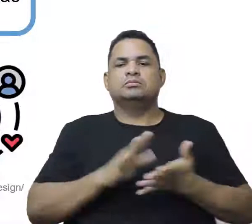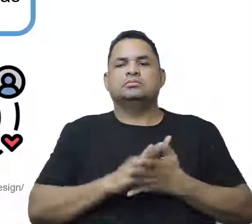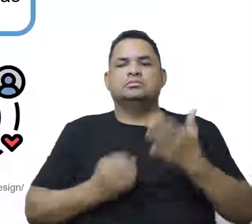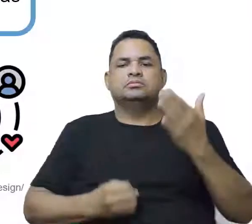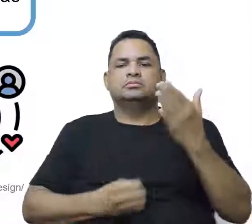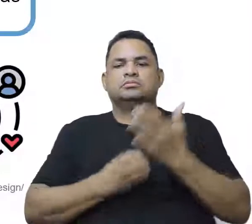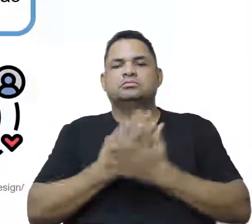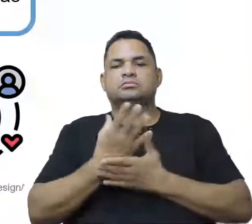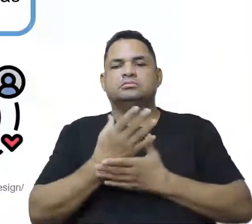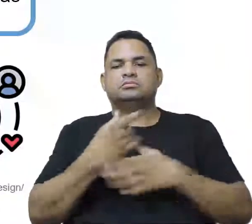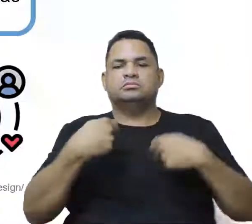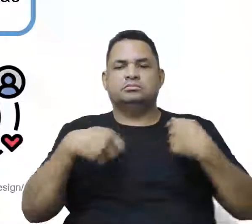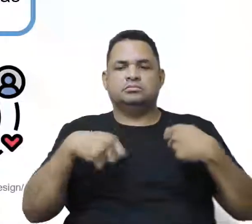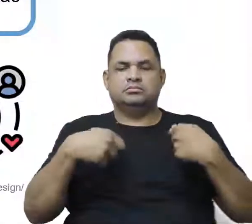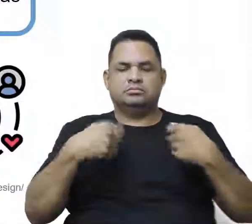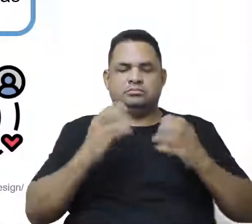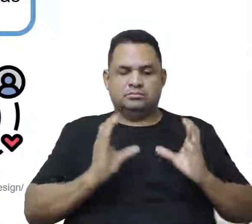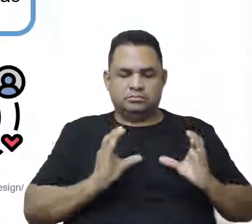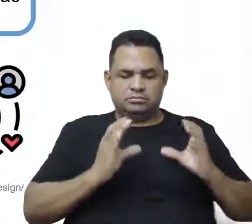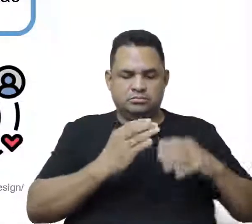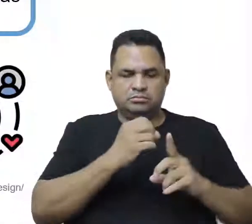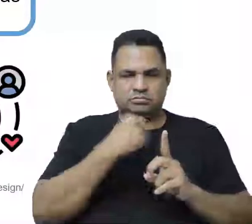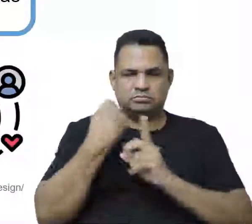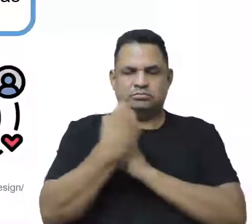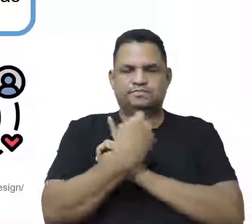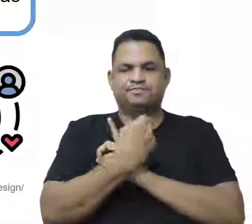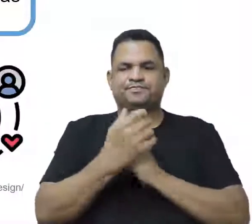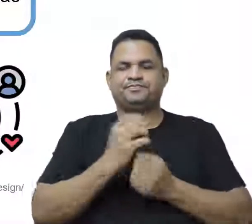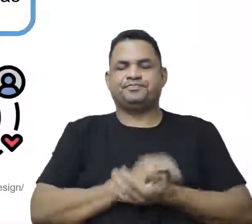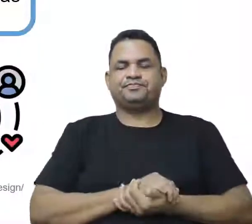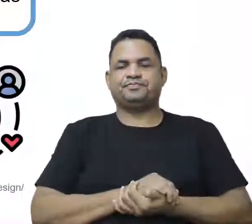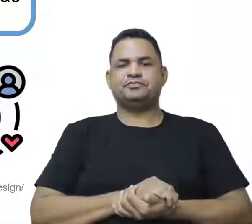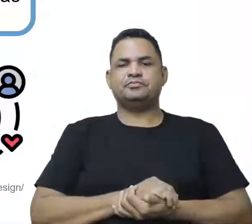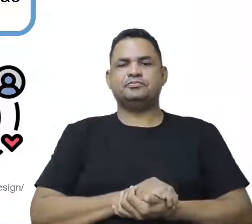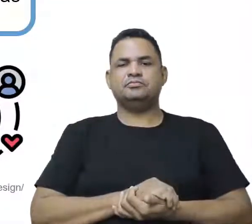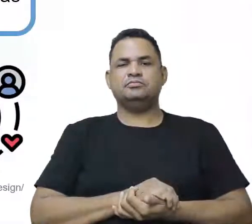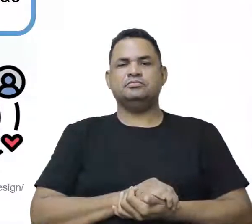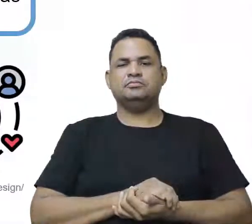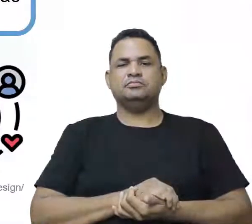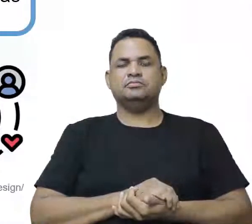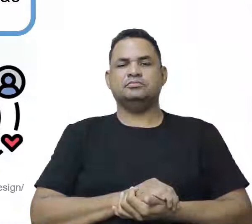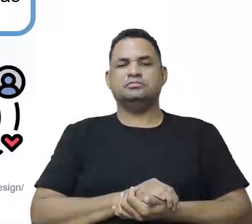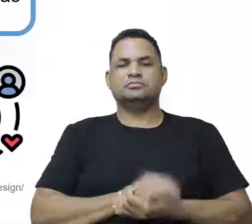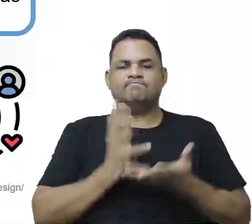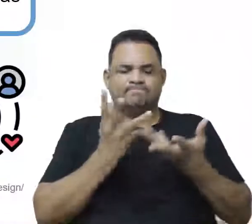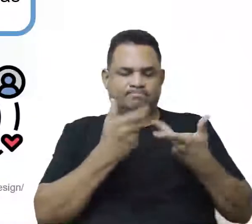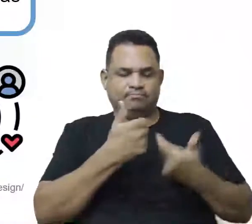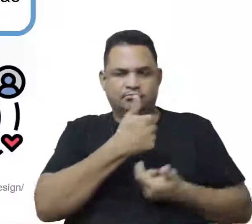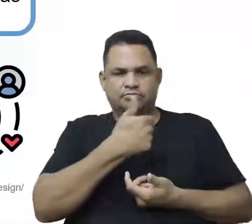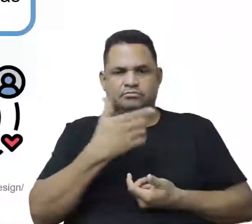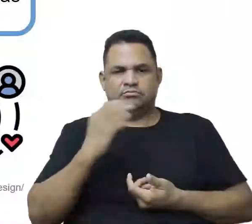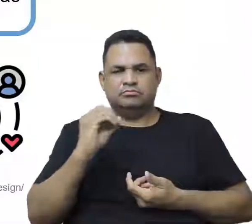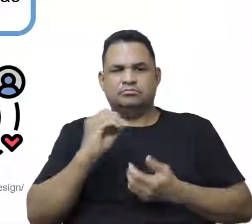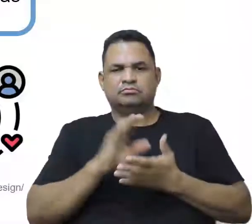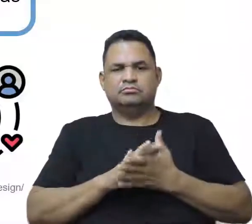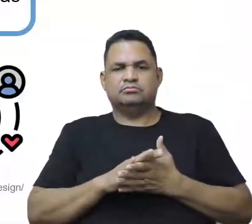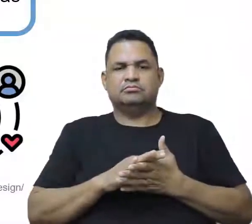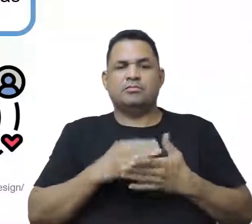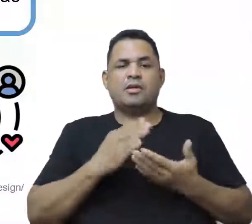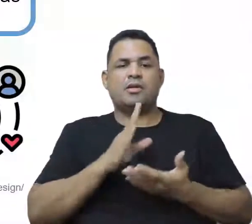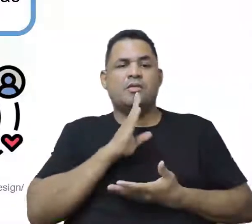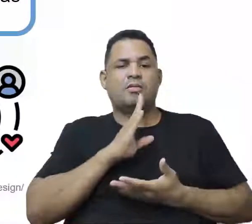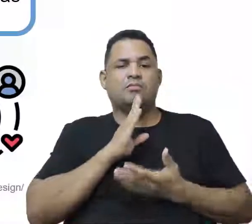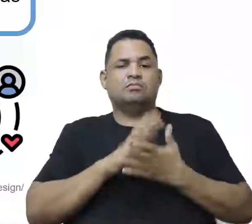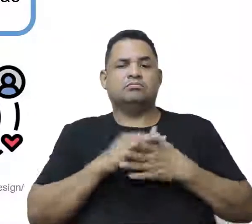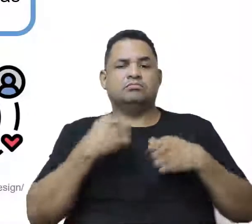movimento como originárias de necessidade de um grupo social. E a habilidade 10, ela vai falar, reconhecer